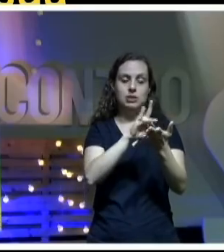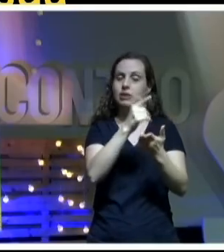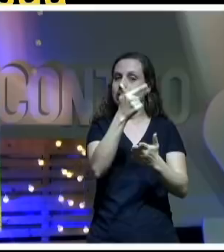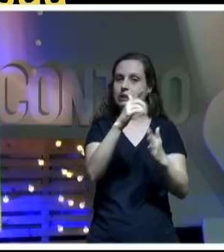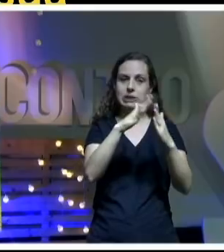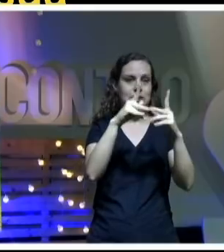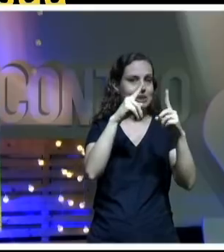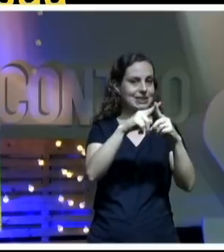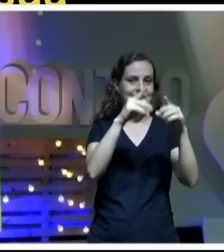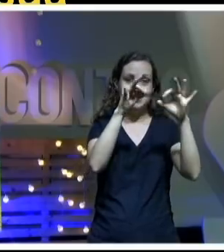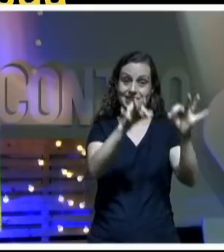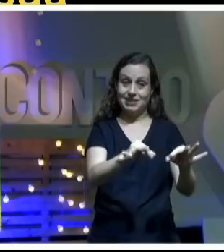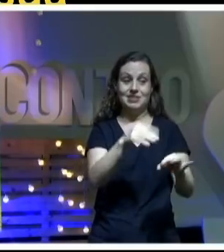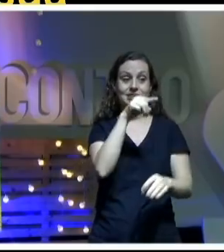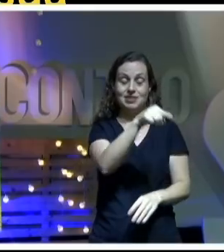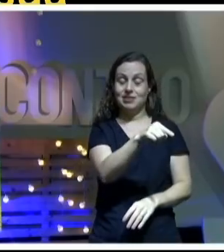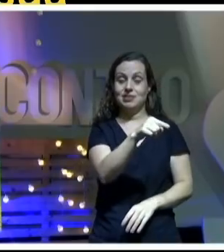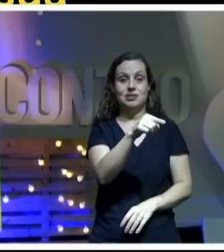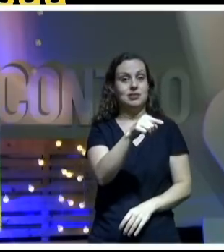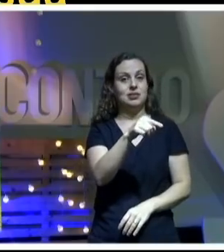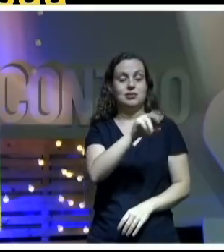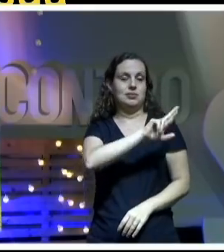que estão lá não são pastores